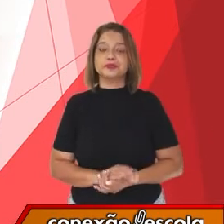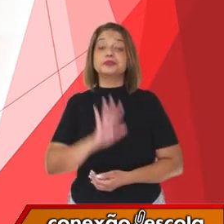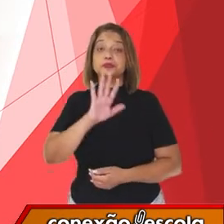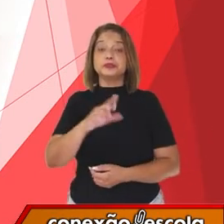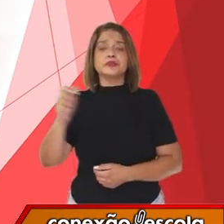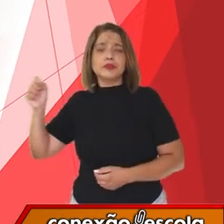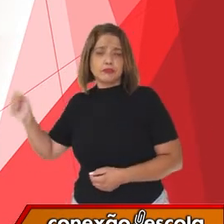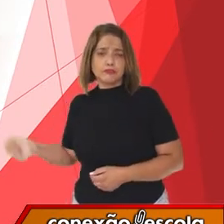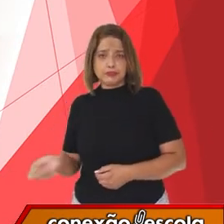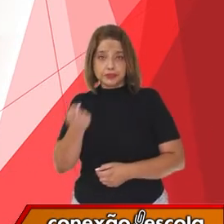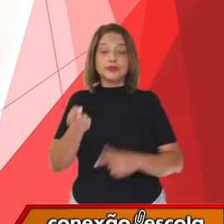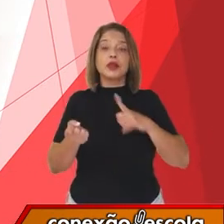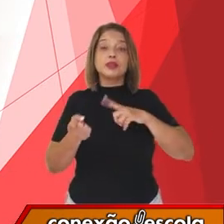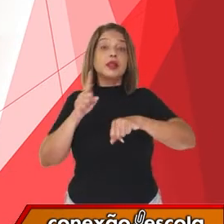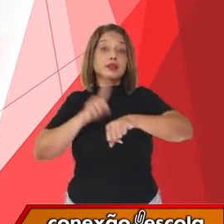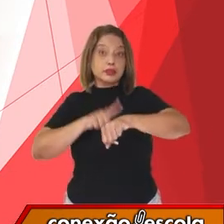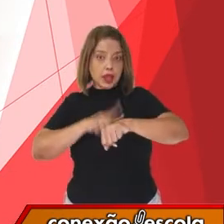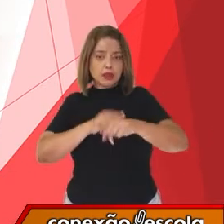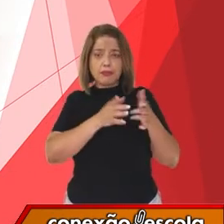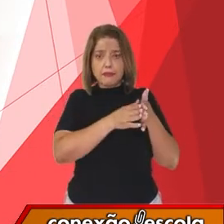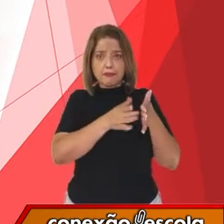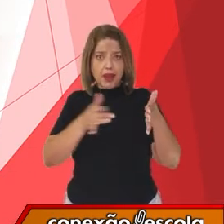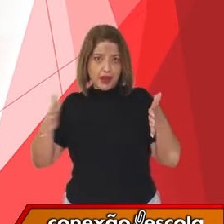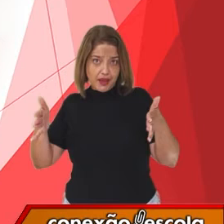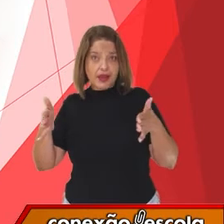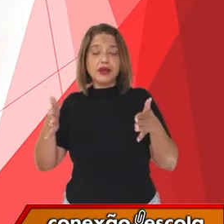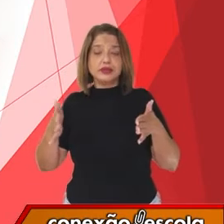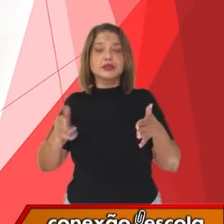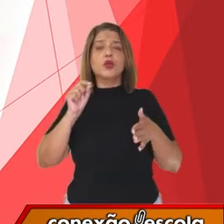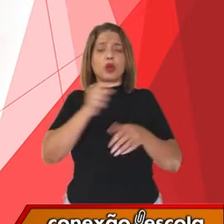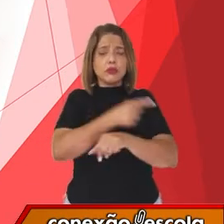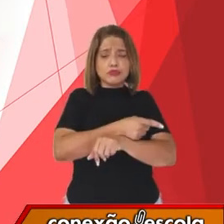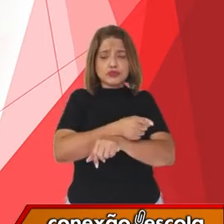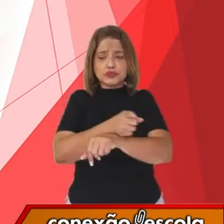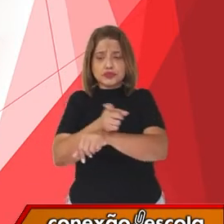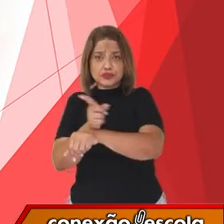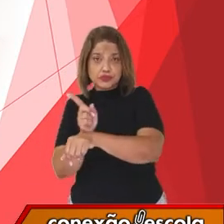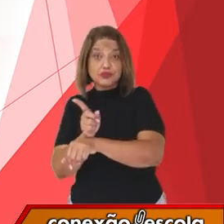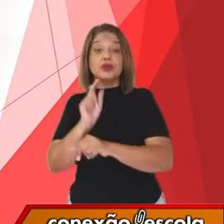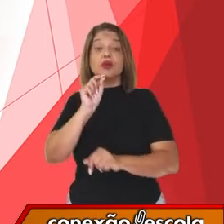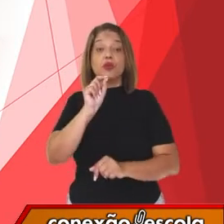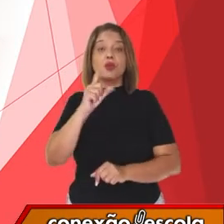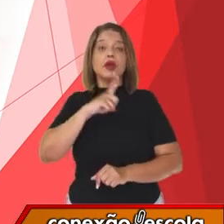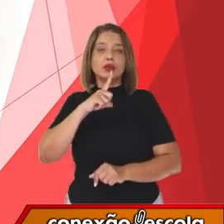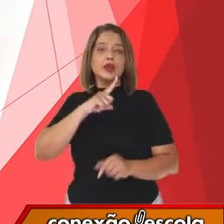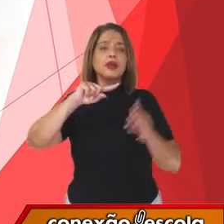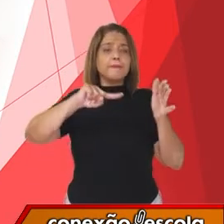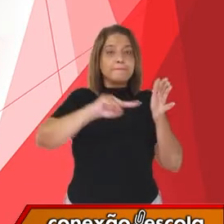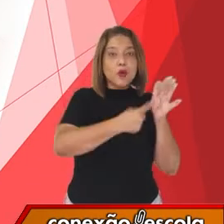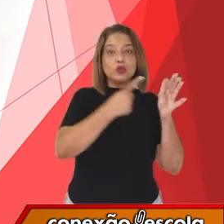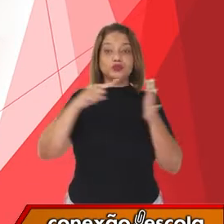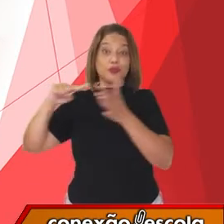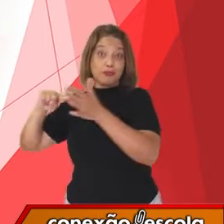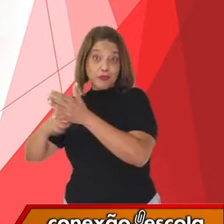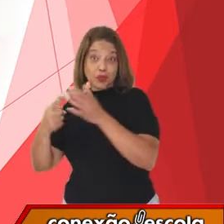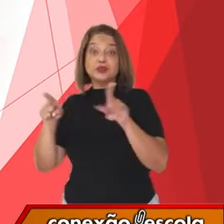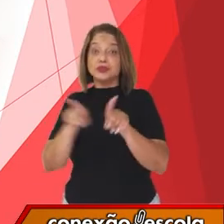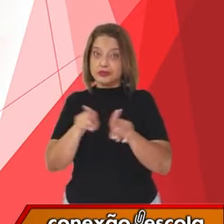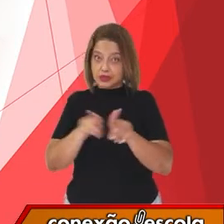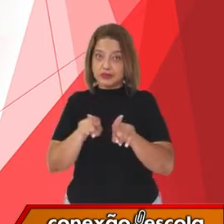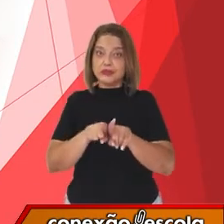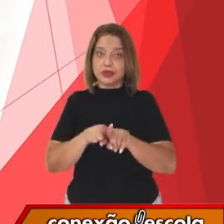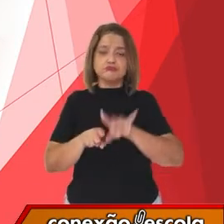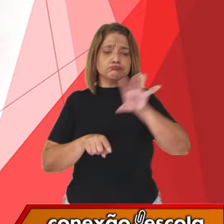é dividido em tempos e esses tempos são divididos em pontos. Esse tipo de divisão